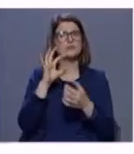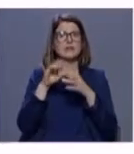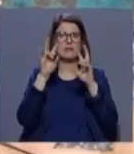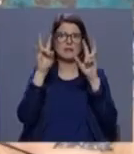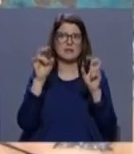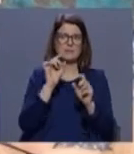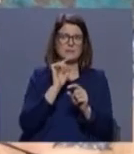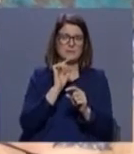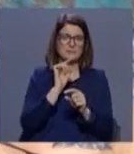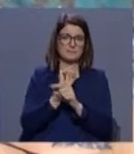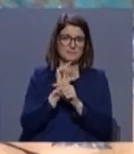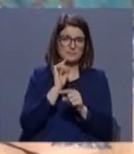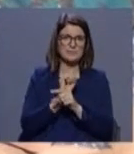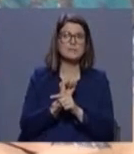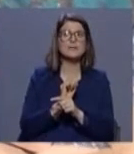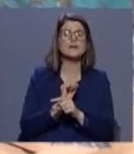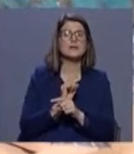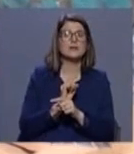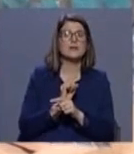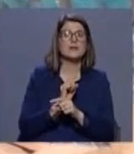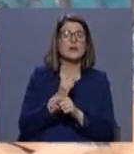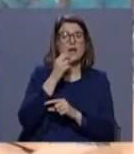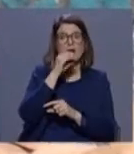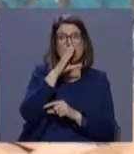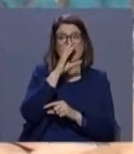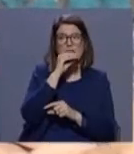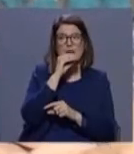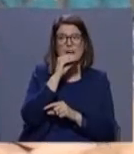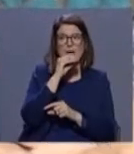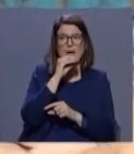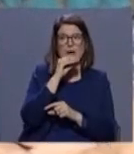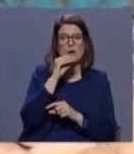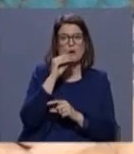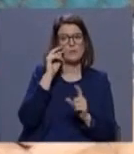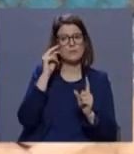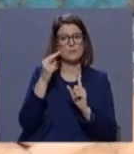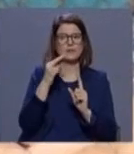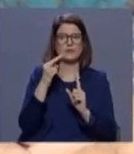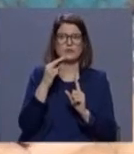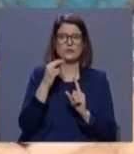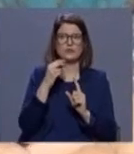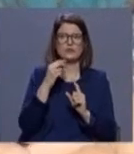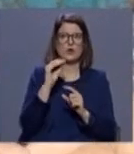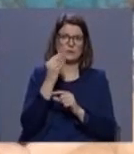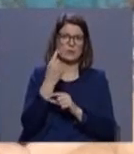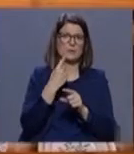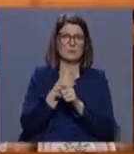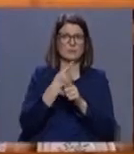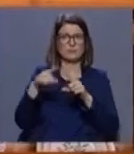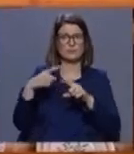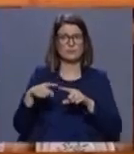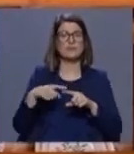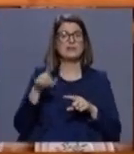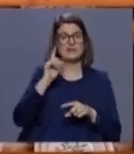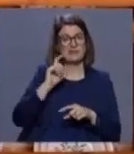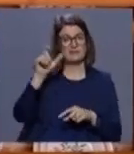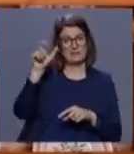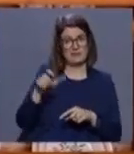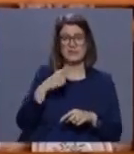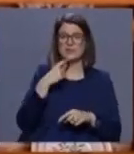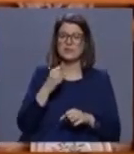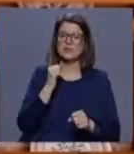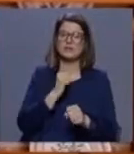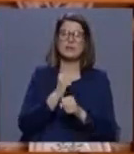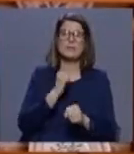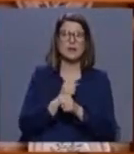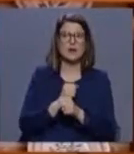abordada, que permitem dar a conhecer algumas perspectivas do mesmo objeto. Madalena Sambento diz que há um trabalho